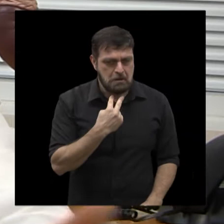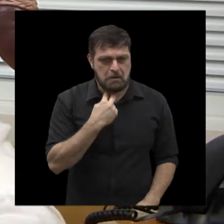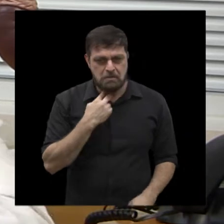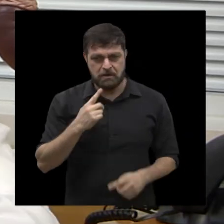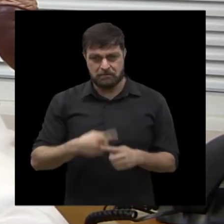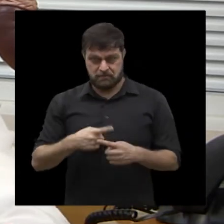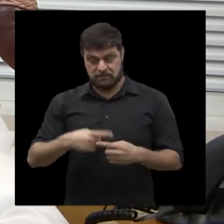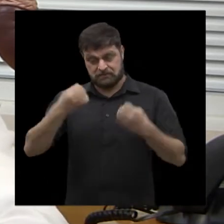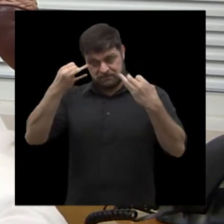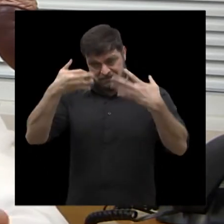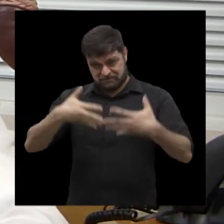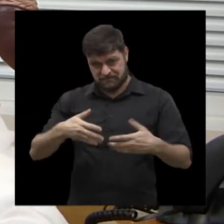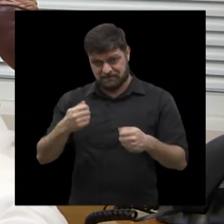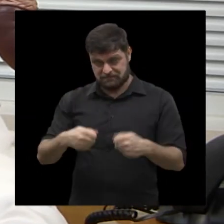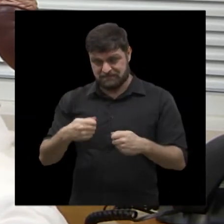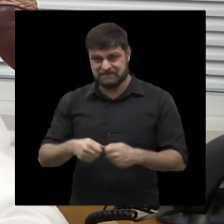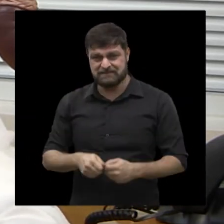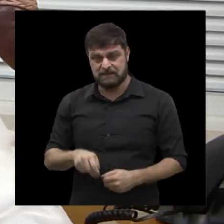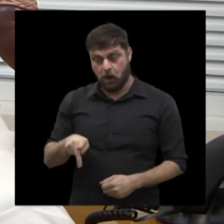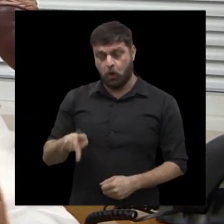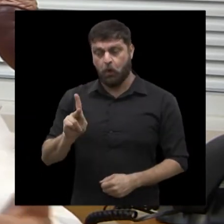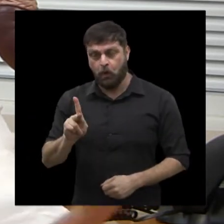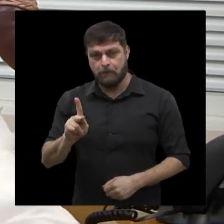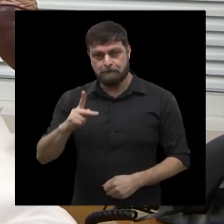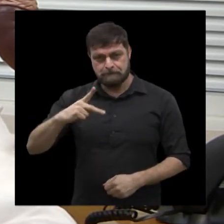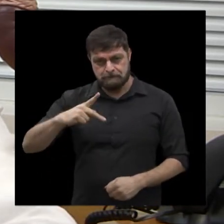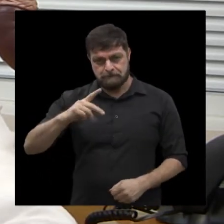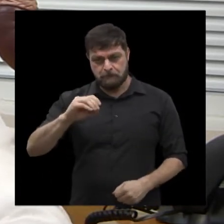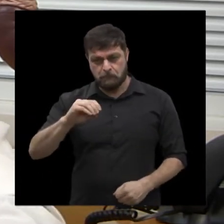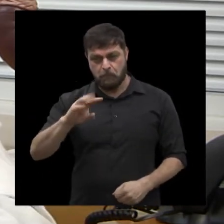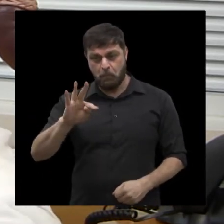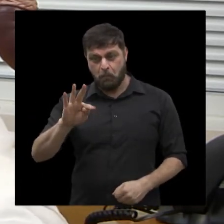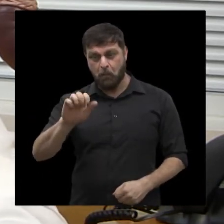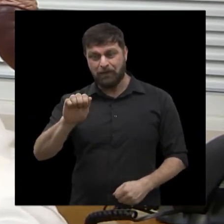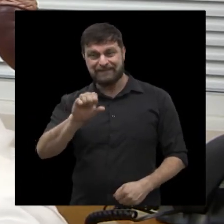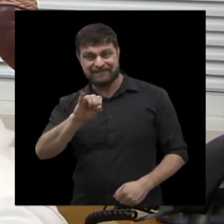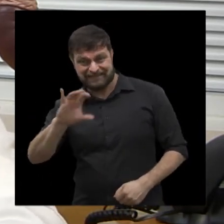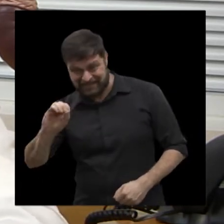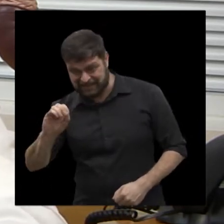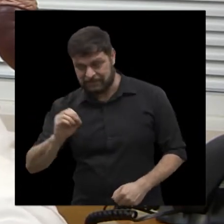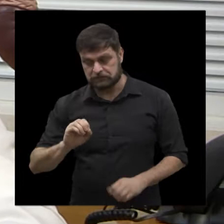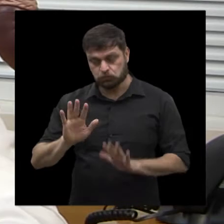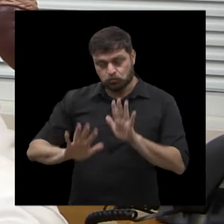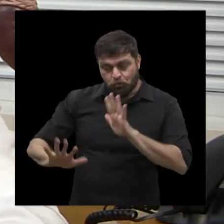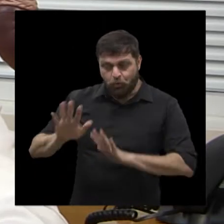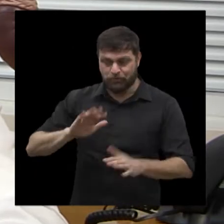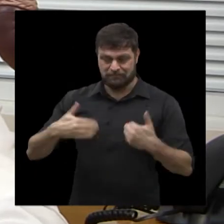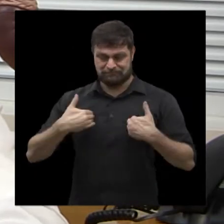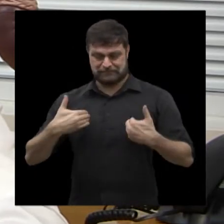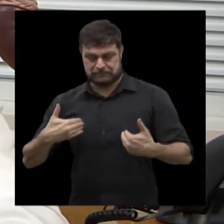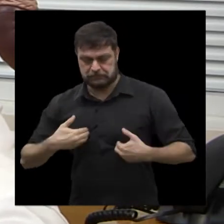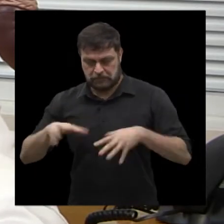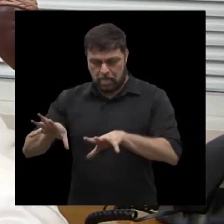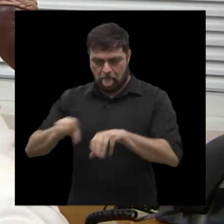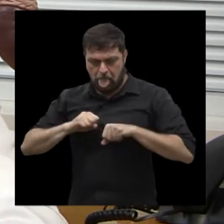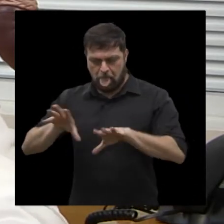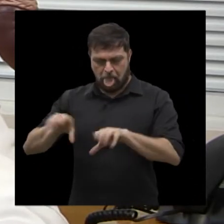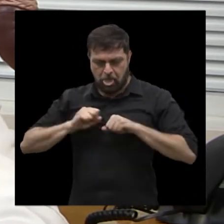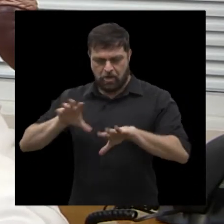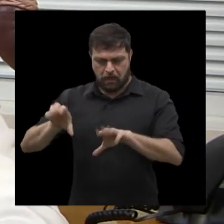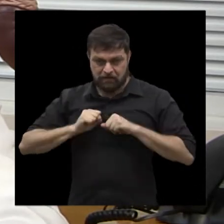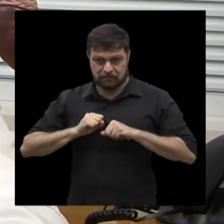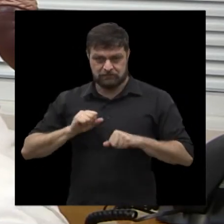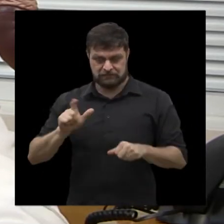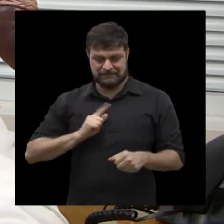eu disse aquela hora do controle de potássio, mas começa a acumular demais no organismo, então você começa a ter efeitos